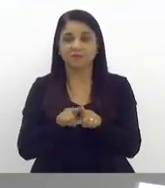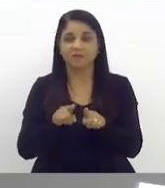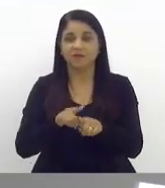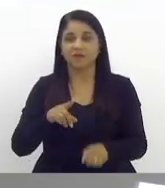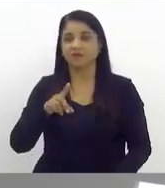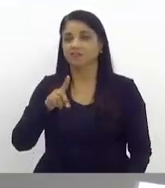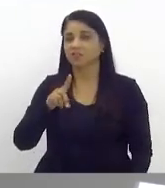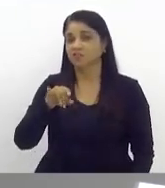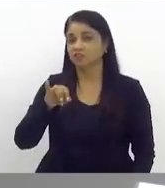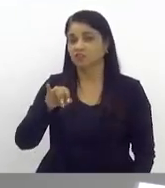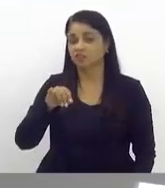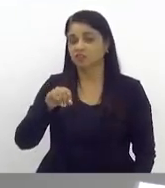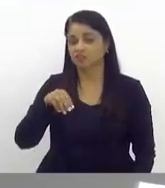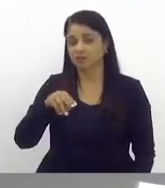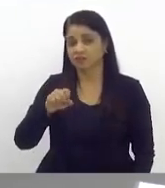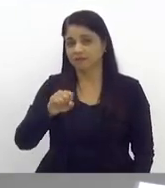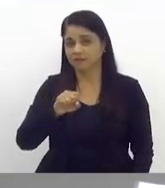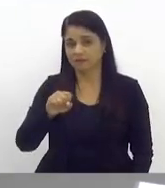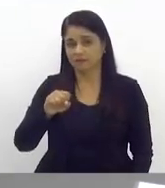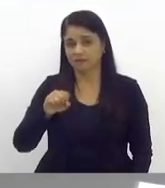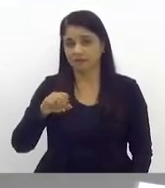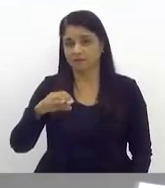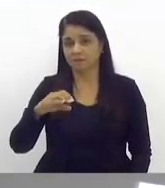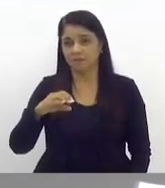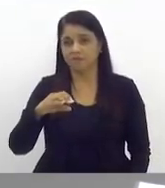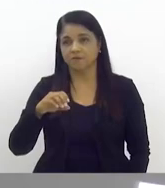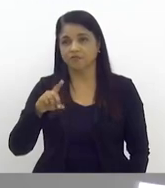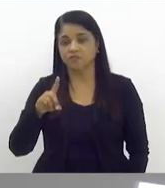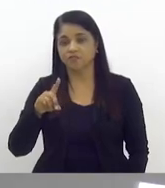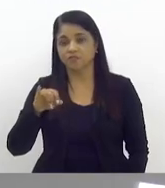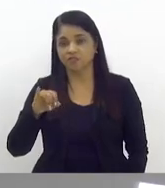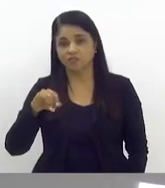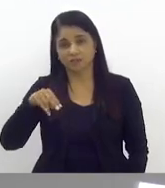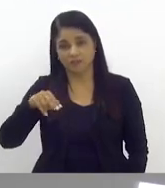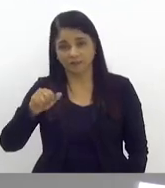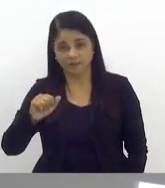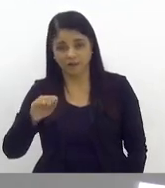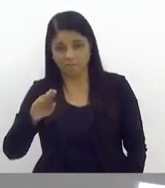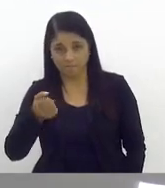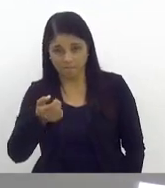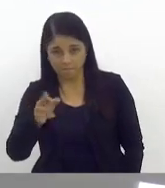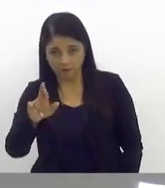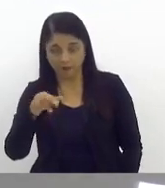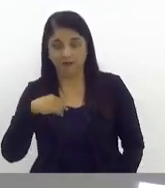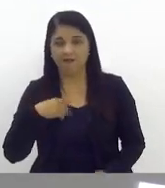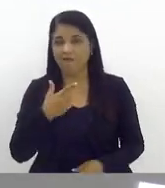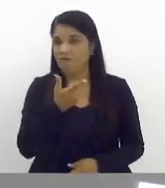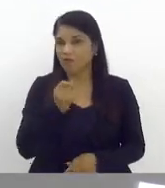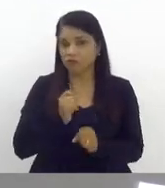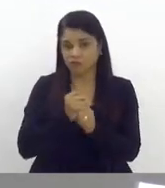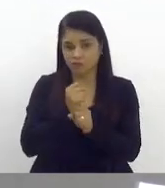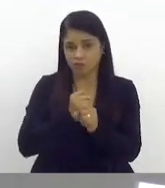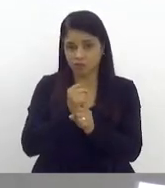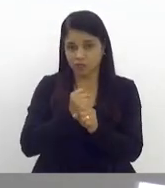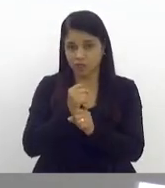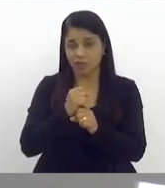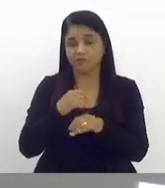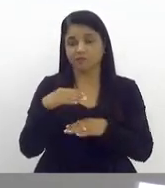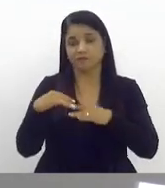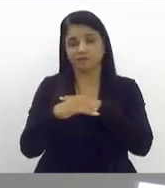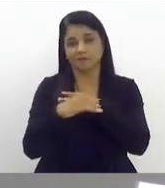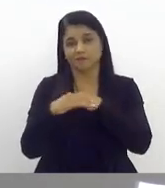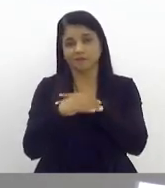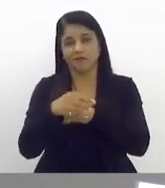está no bojo aí desses projetos. O Didas Bar é um bar que existe há mais de 20 anos na cidade do Rio de